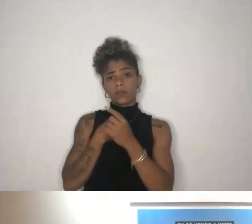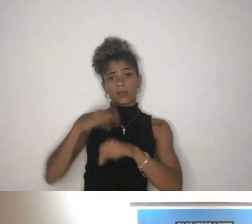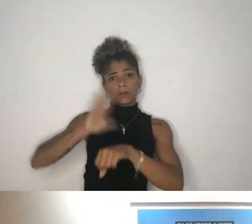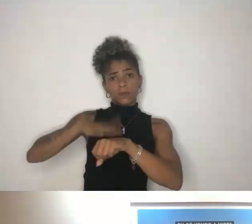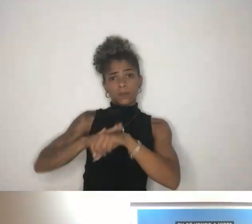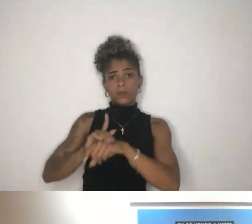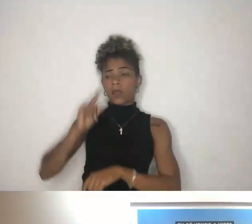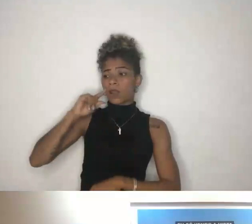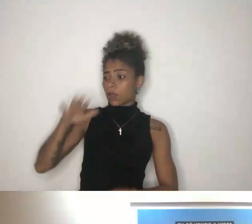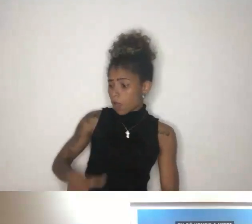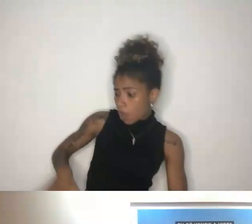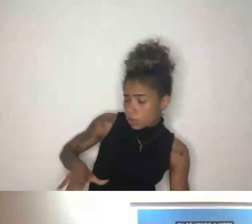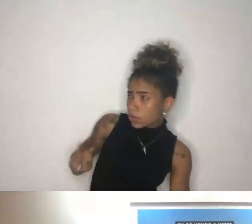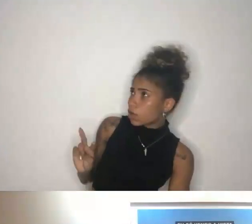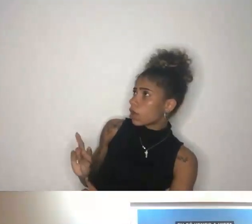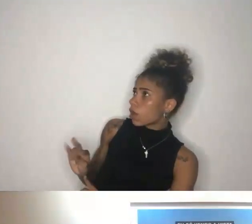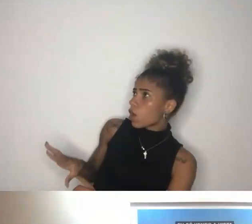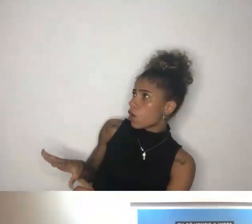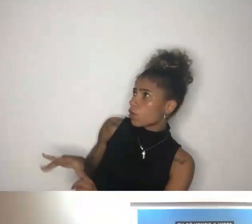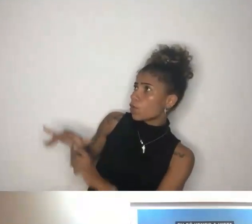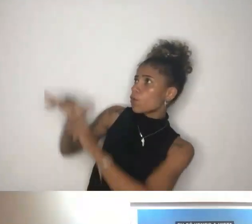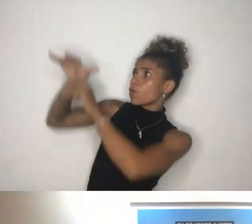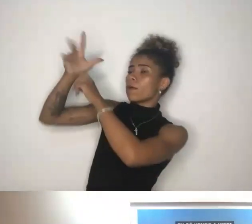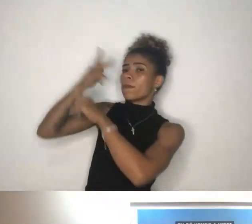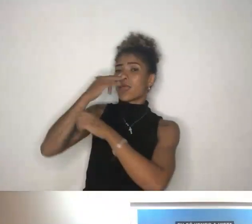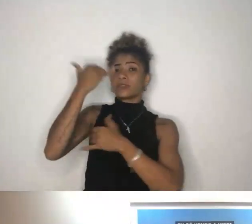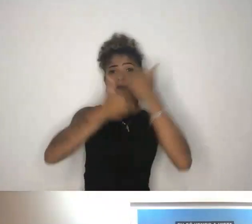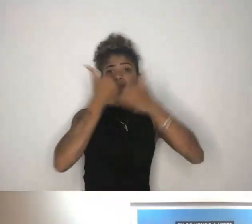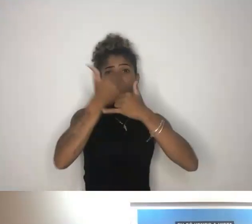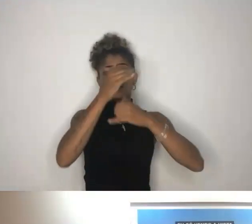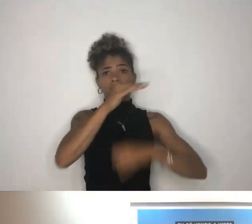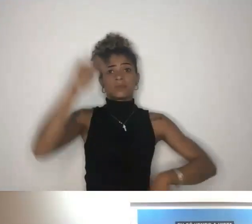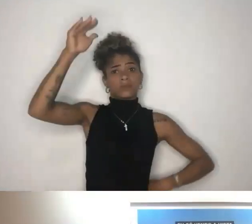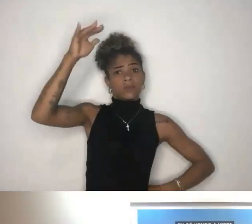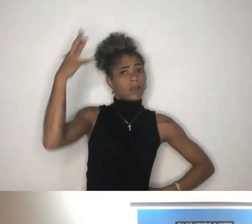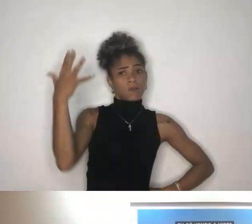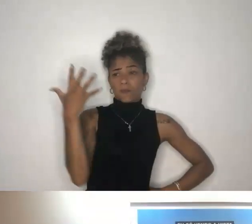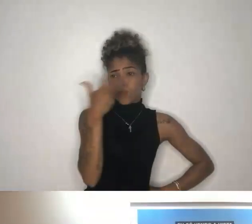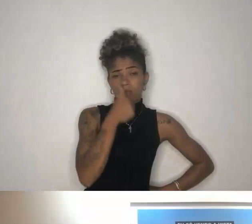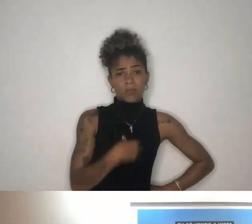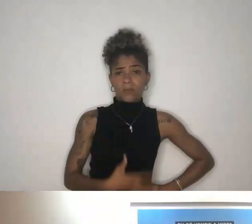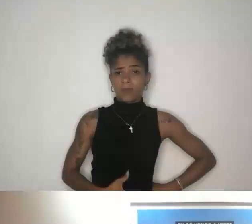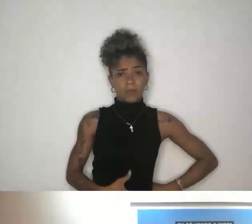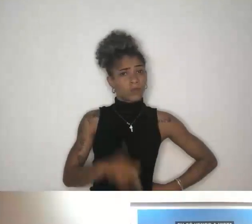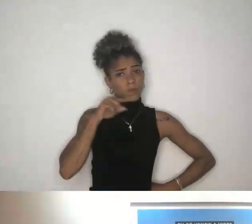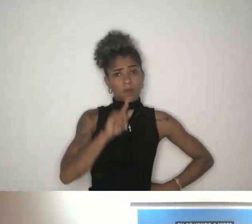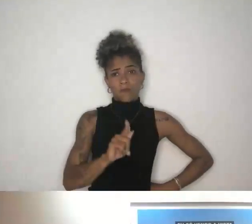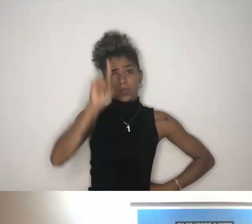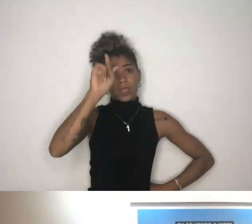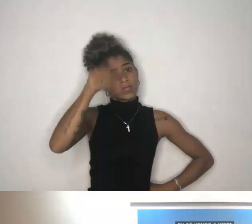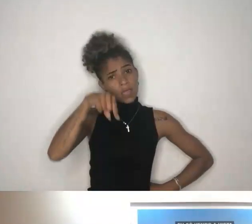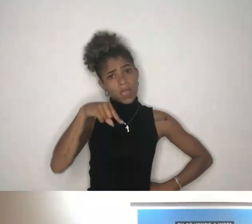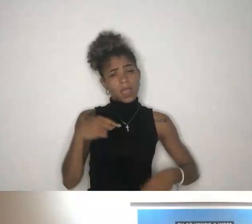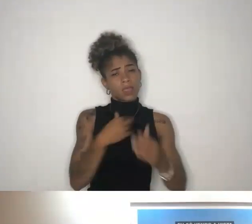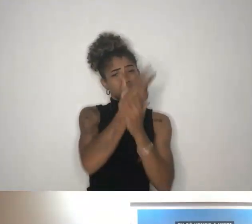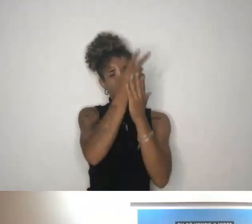na infância eu olho para aquilo brinquedo de adulto e ele é bonito ele não é um foguete ele é um foguete desenhado